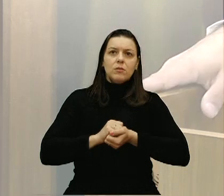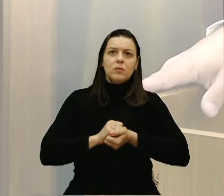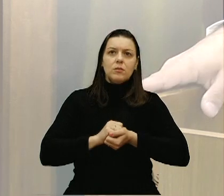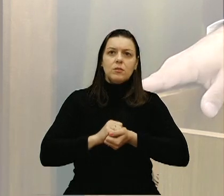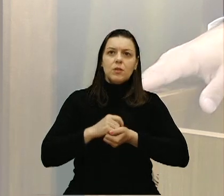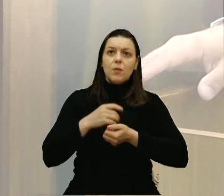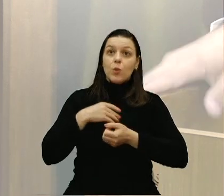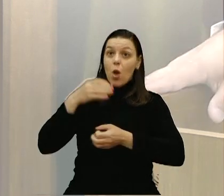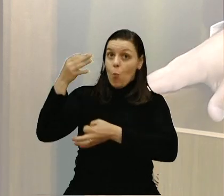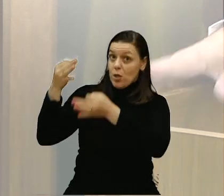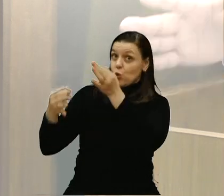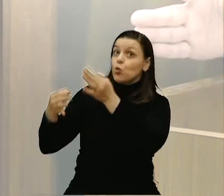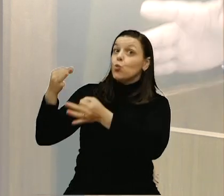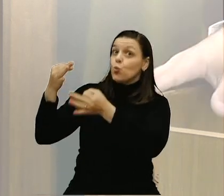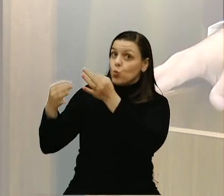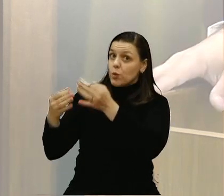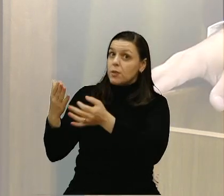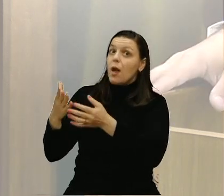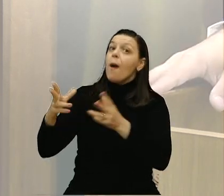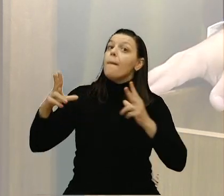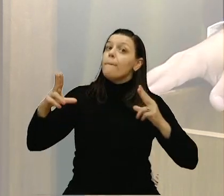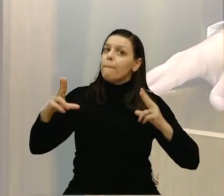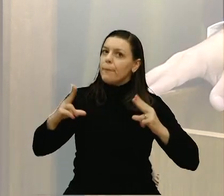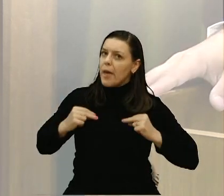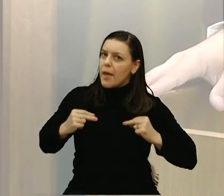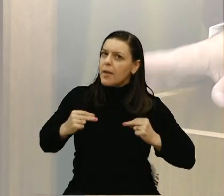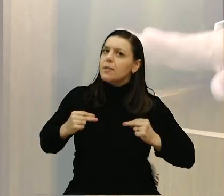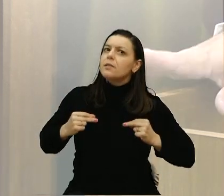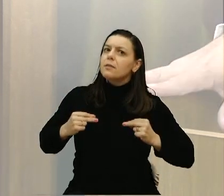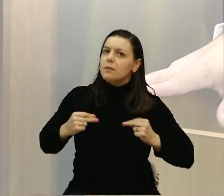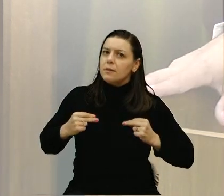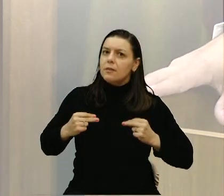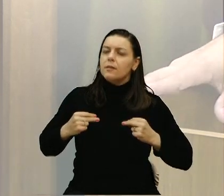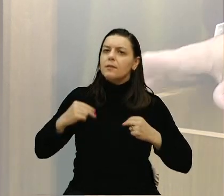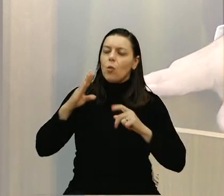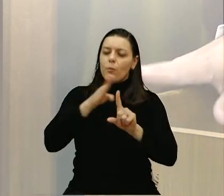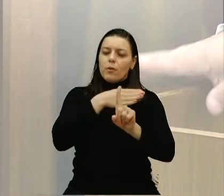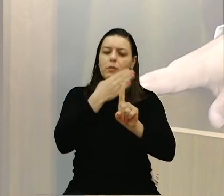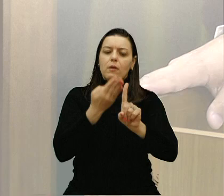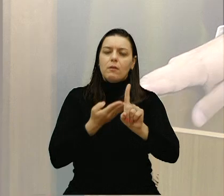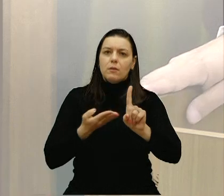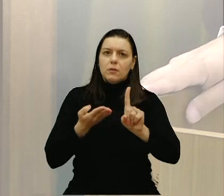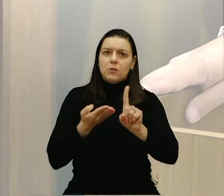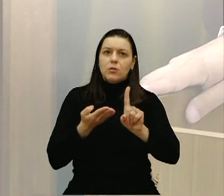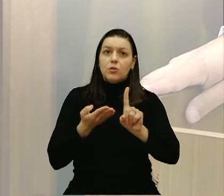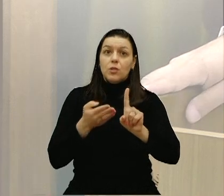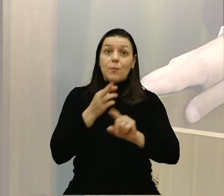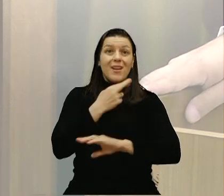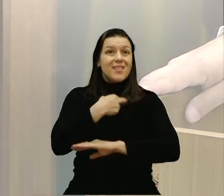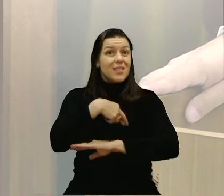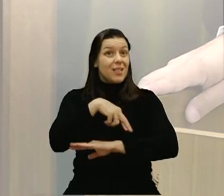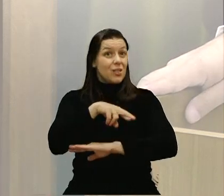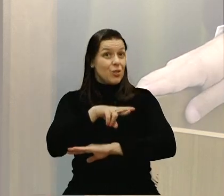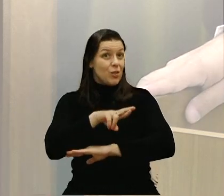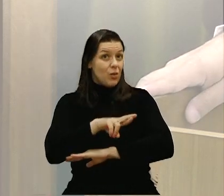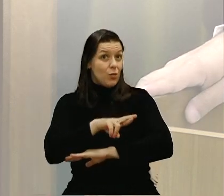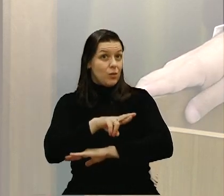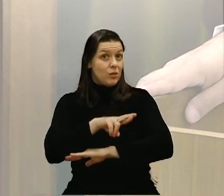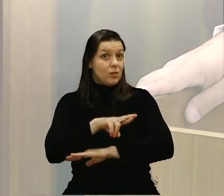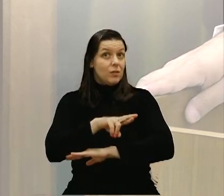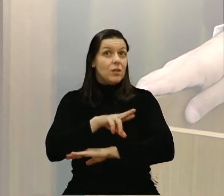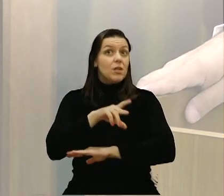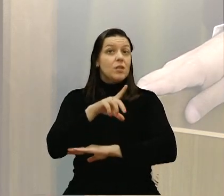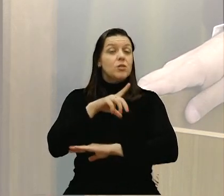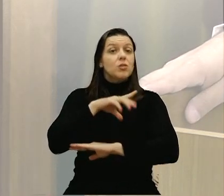uma justa e merecida homenagem à figura essencial para as religiões de matriz africana